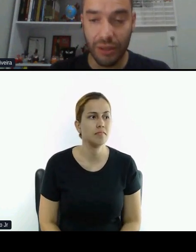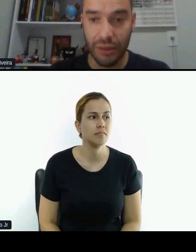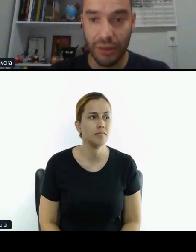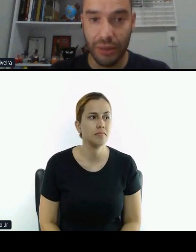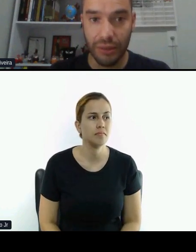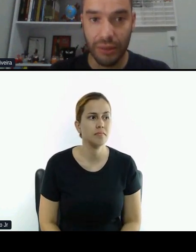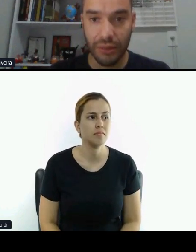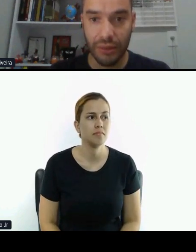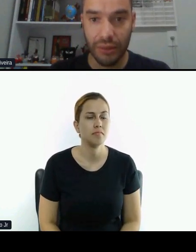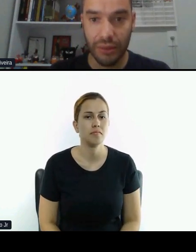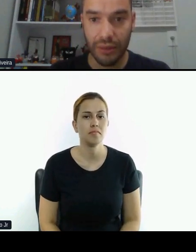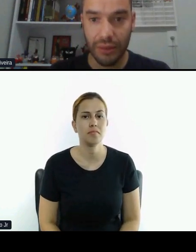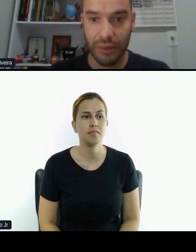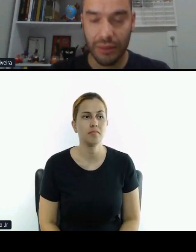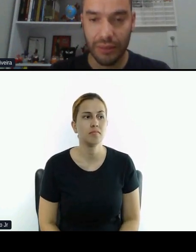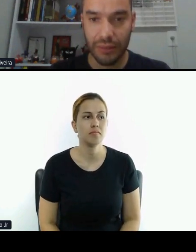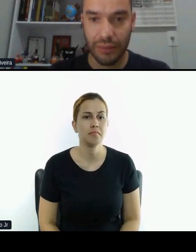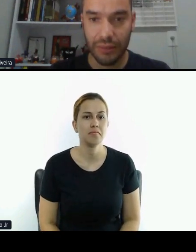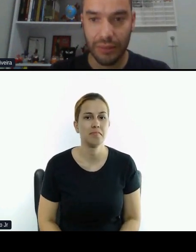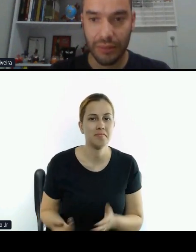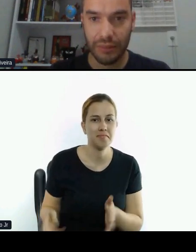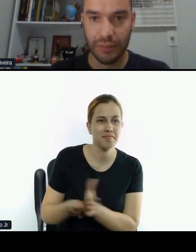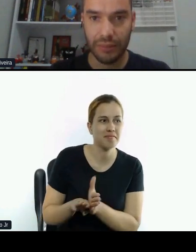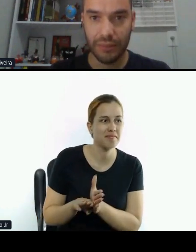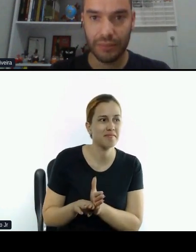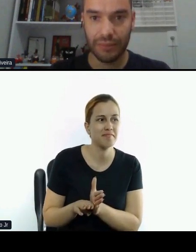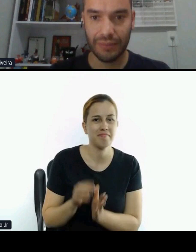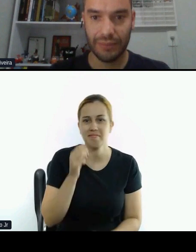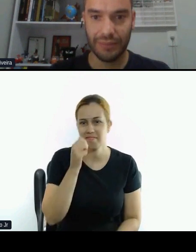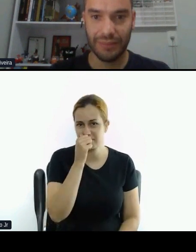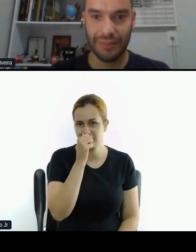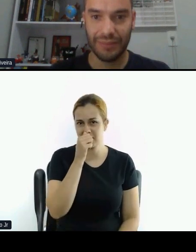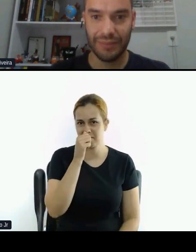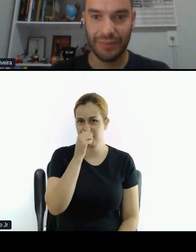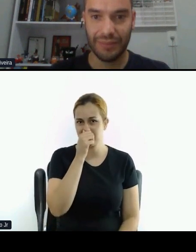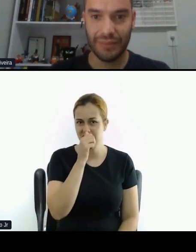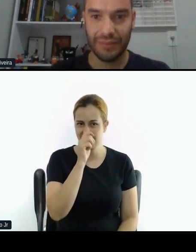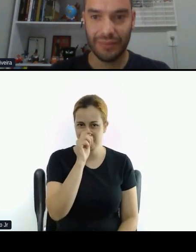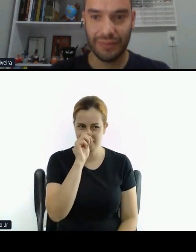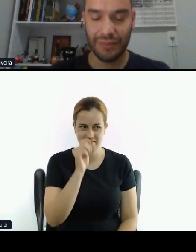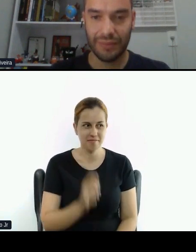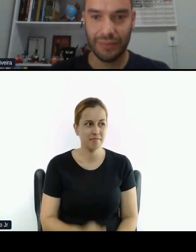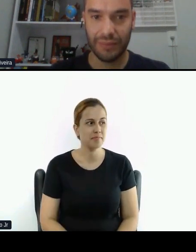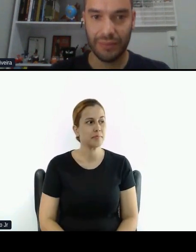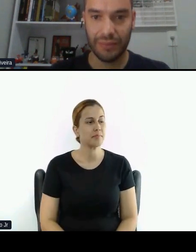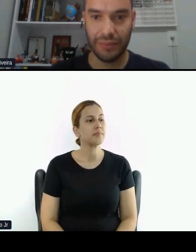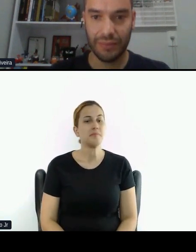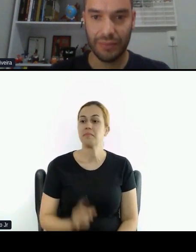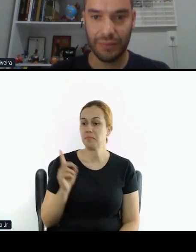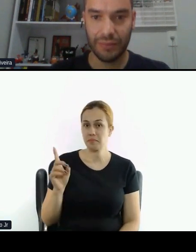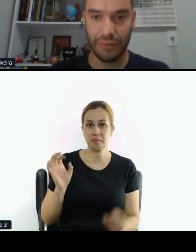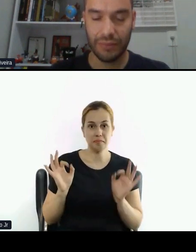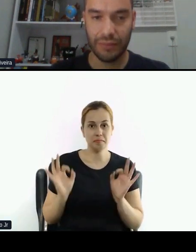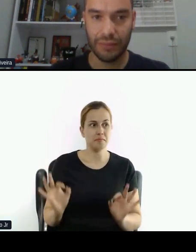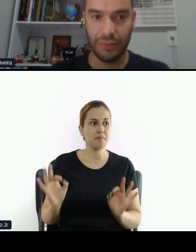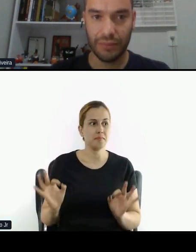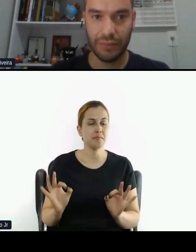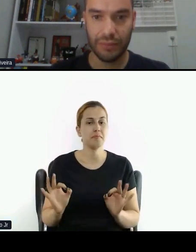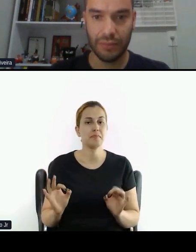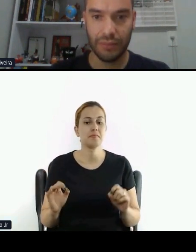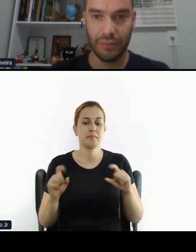Tá, desculpa, pronto. Chegou agora. Por isso que eu achei tão desorganizado. Mas tá aí direitinho os links,